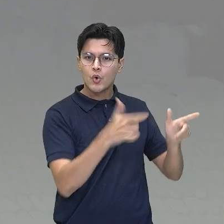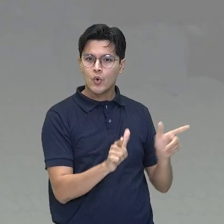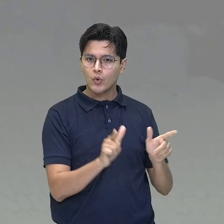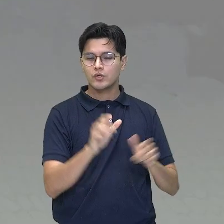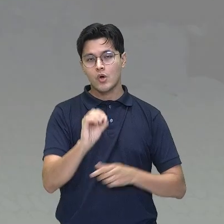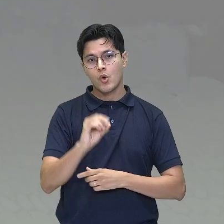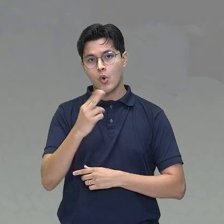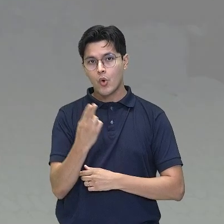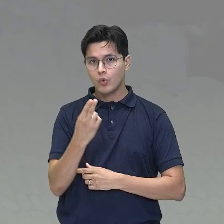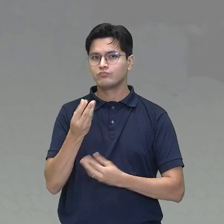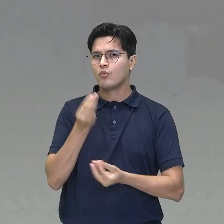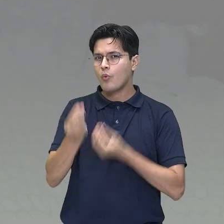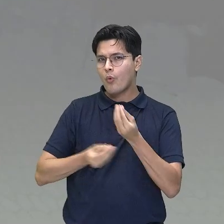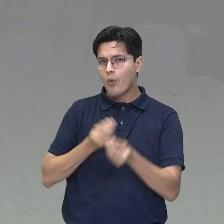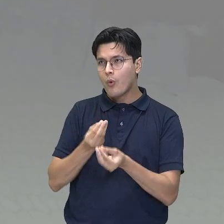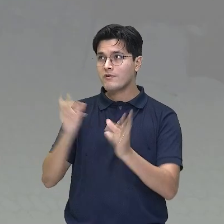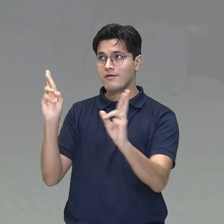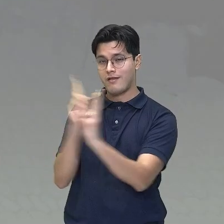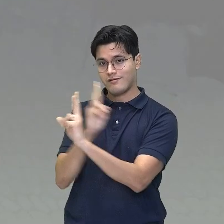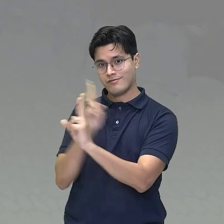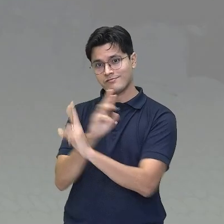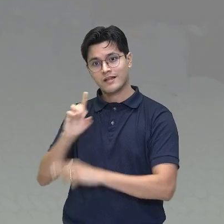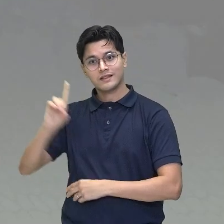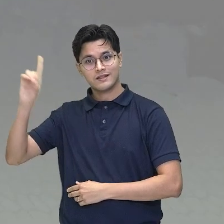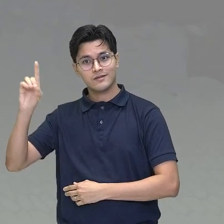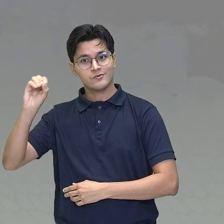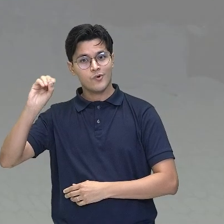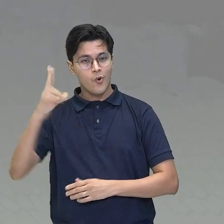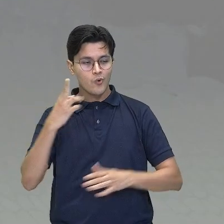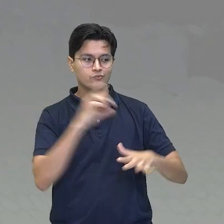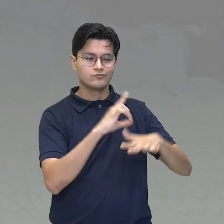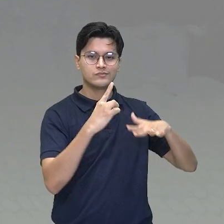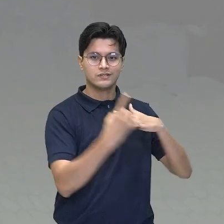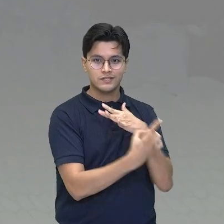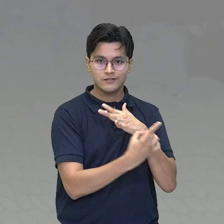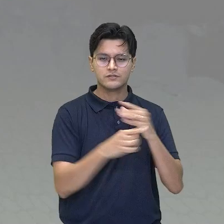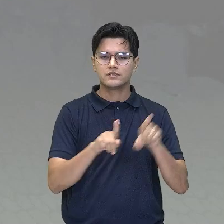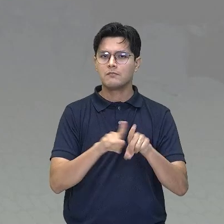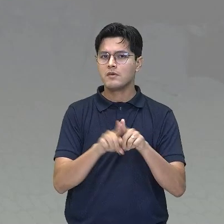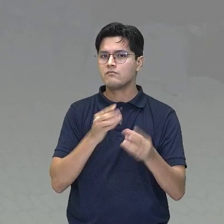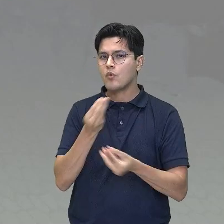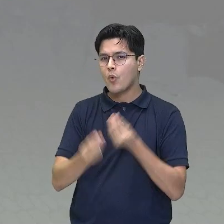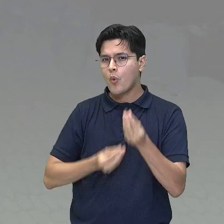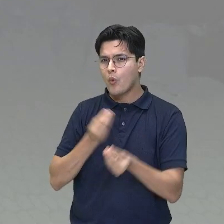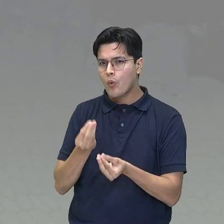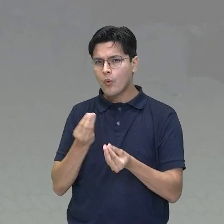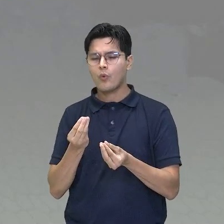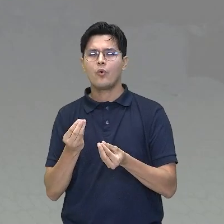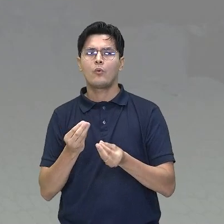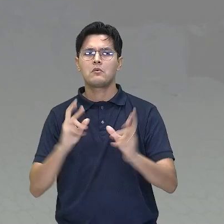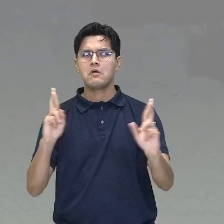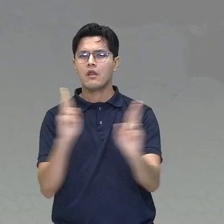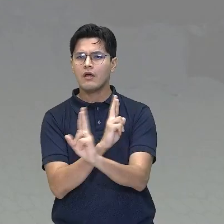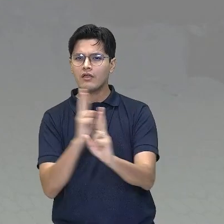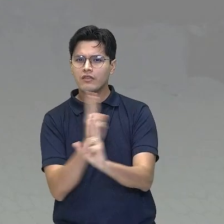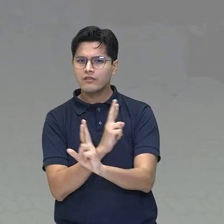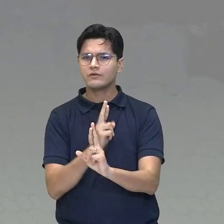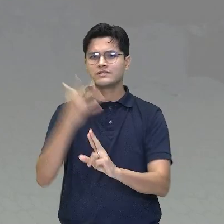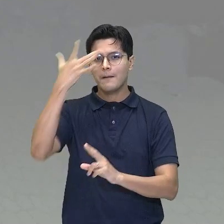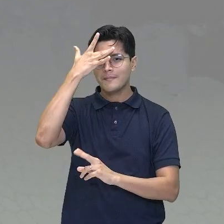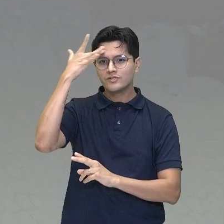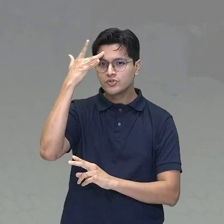nós acreditamos, com a relação que nós temos com os nossos ancestrais, aquelas pessoas que seguem religiões